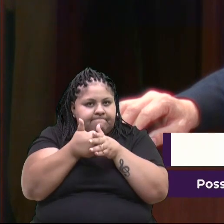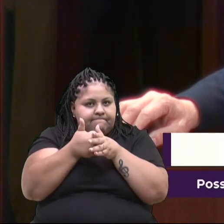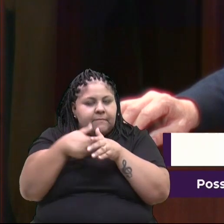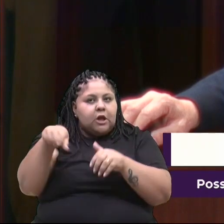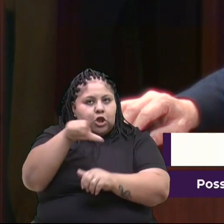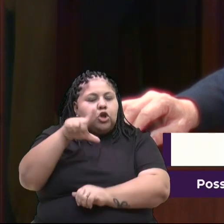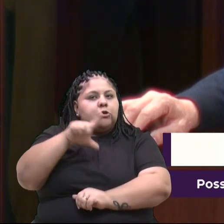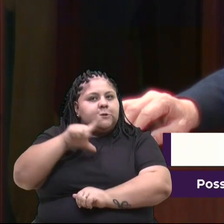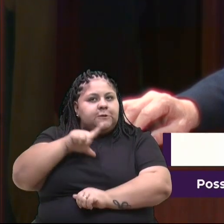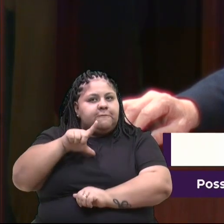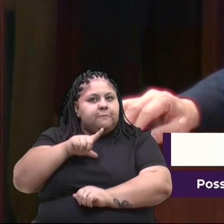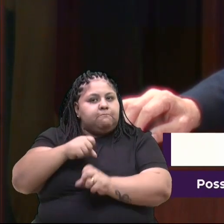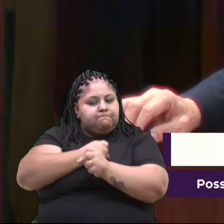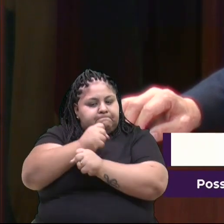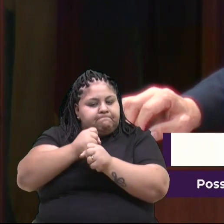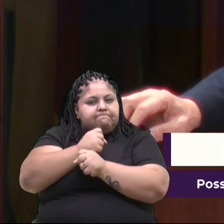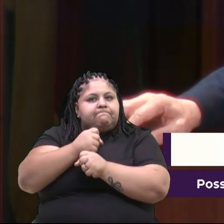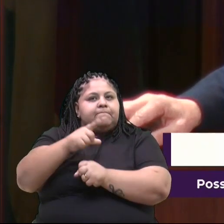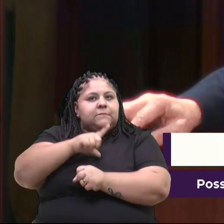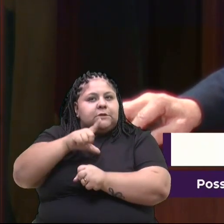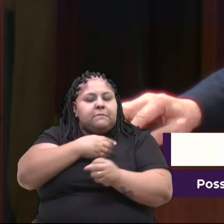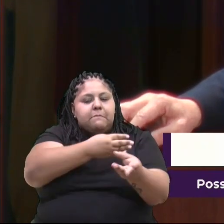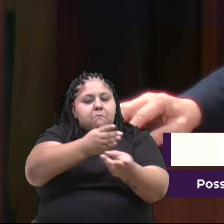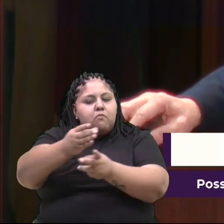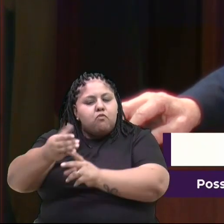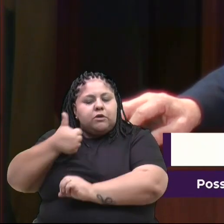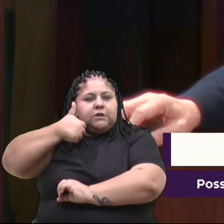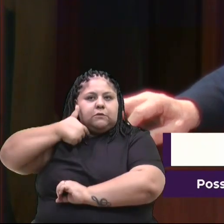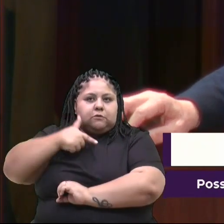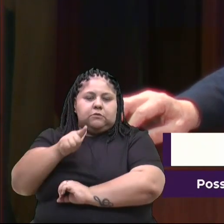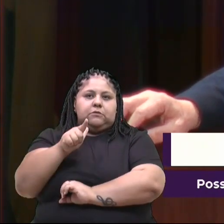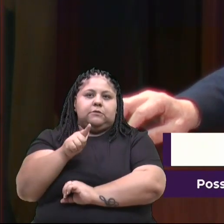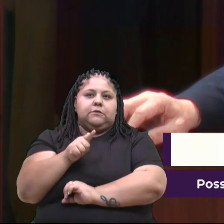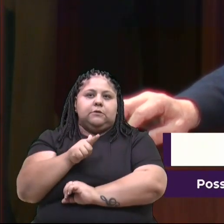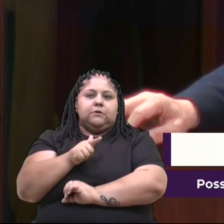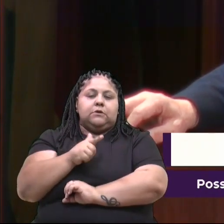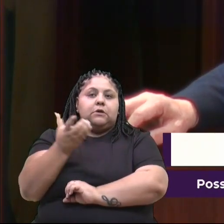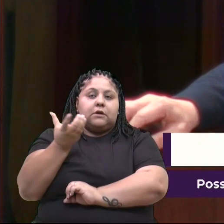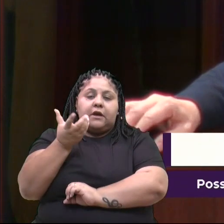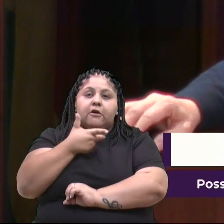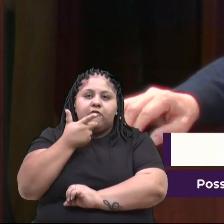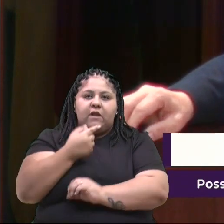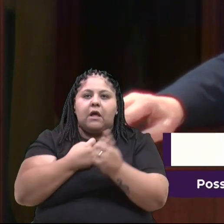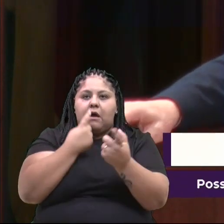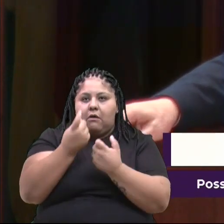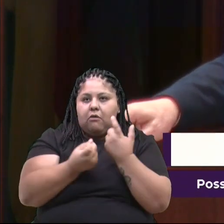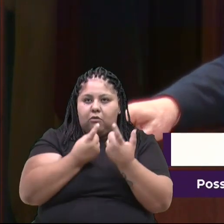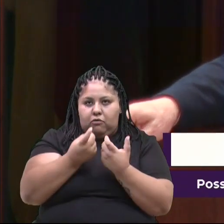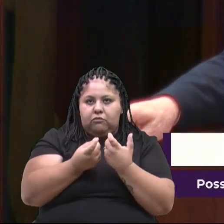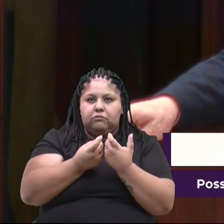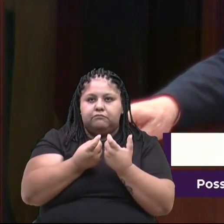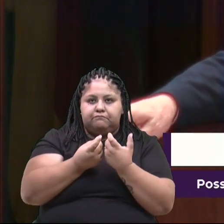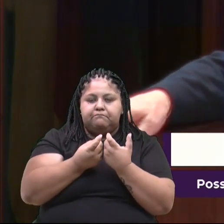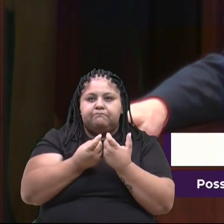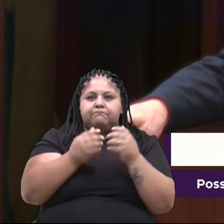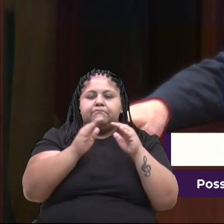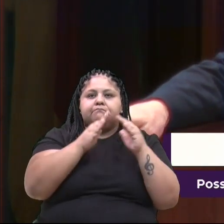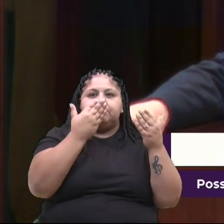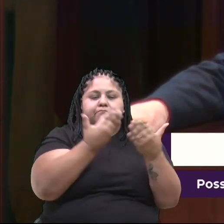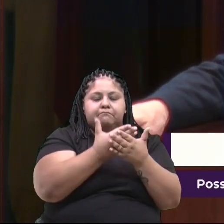ao longo desse ano, muitas conquistas junto, e que eu quero destacar algumas, vereador D'Ambrós. A Escola